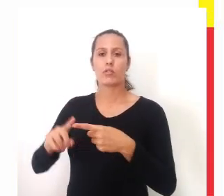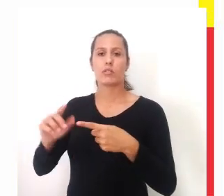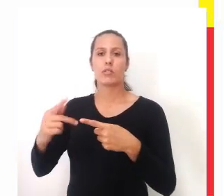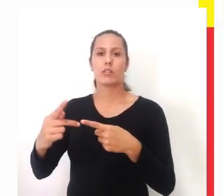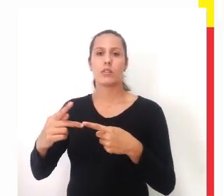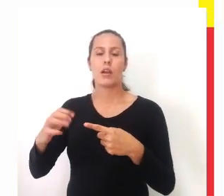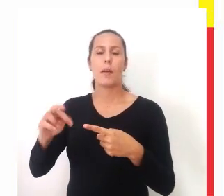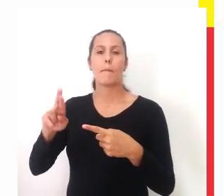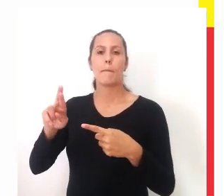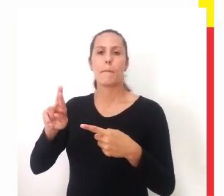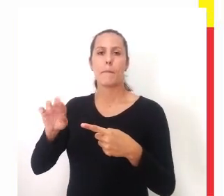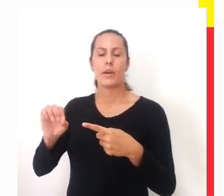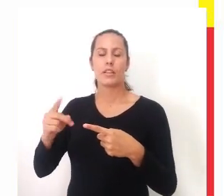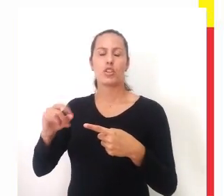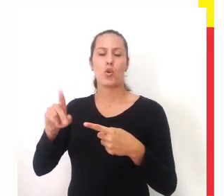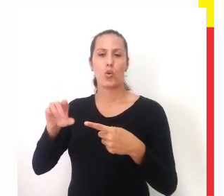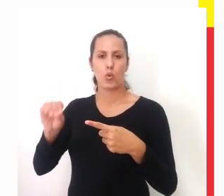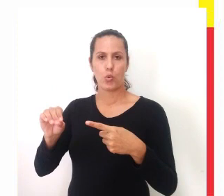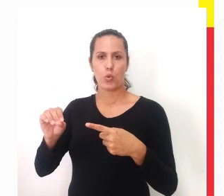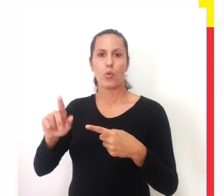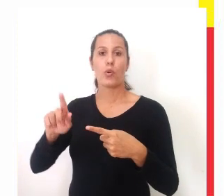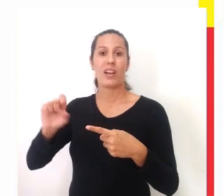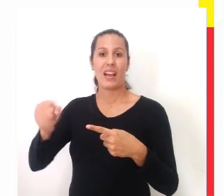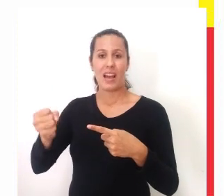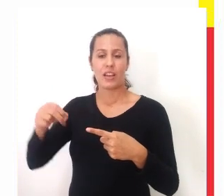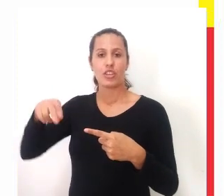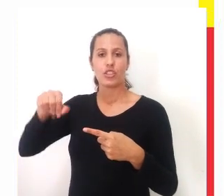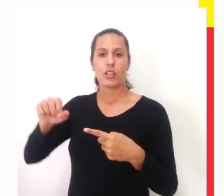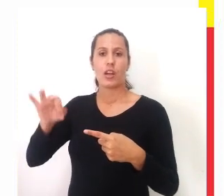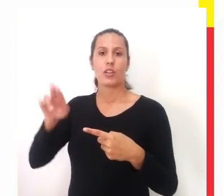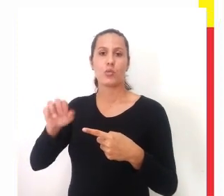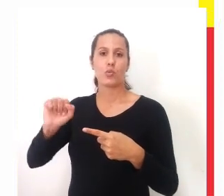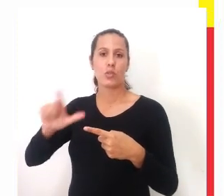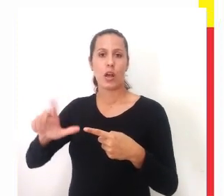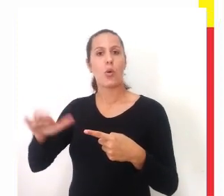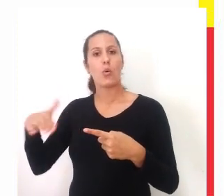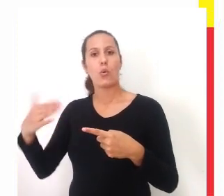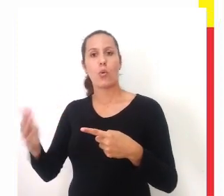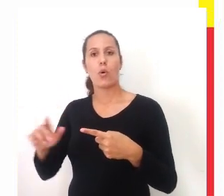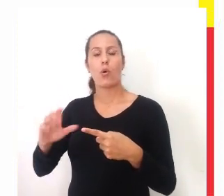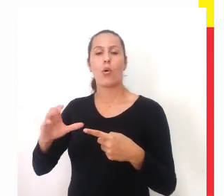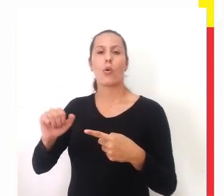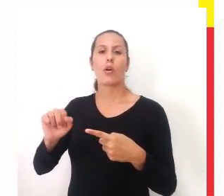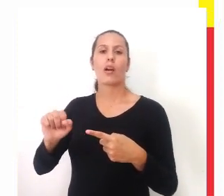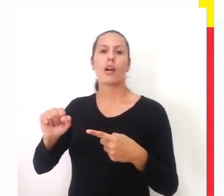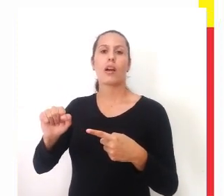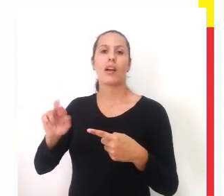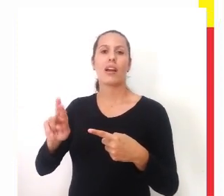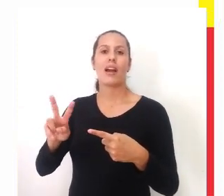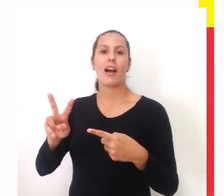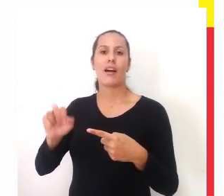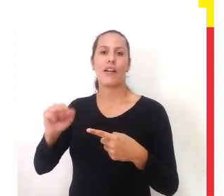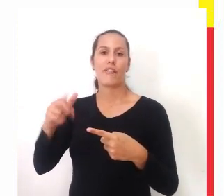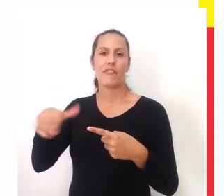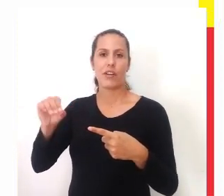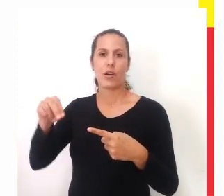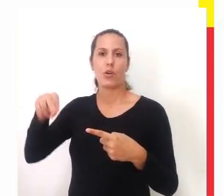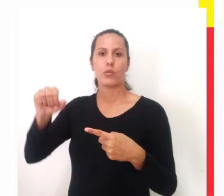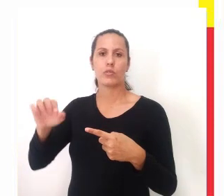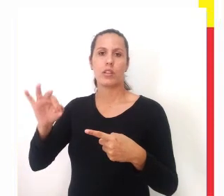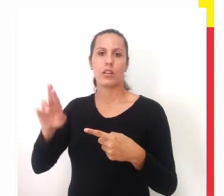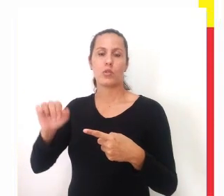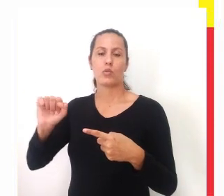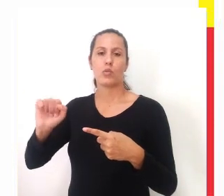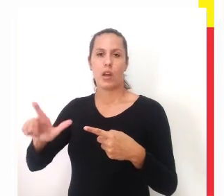são quais, Dantas? Petróleo, gás natural e carvão mineral. E eu tenho outra